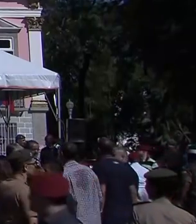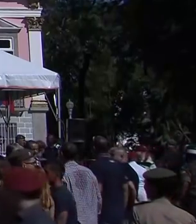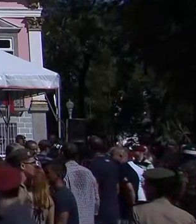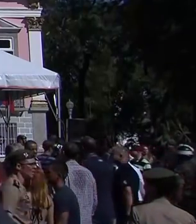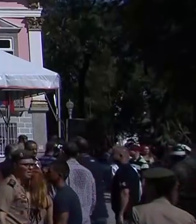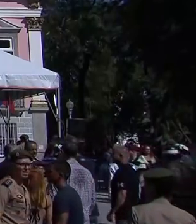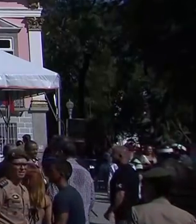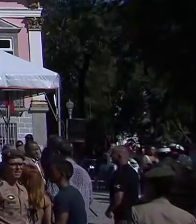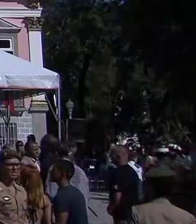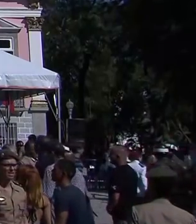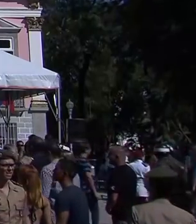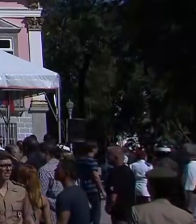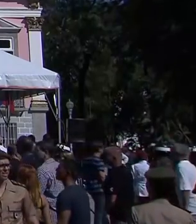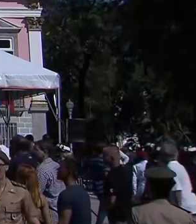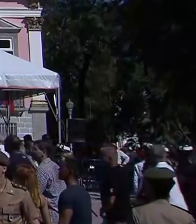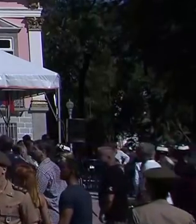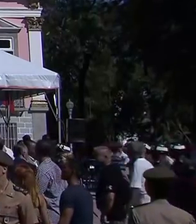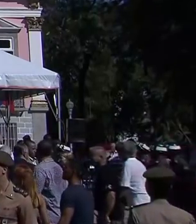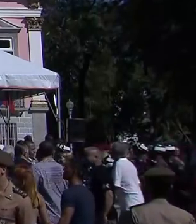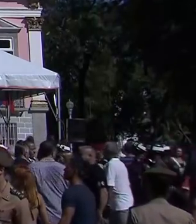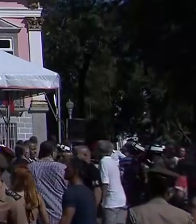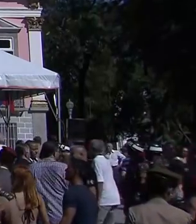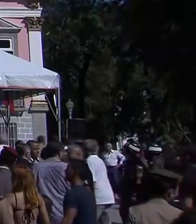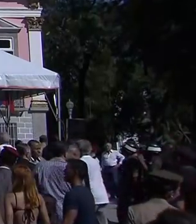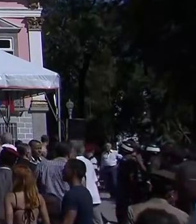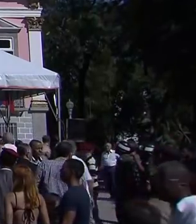Tchau. Tchau.